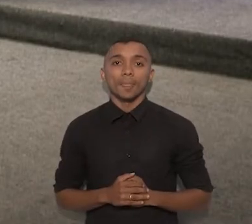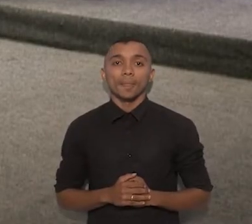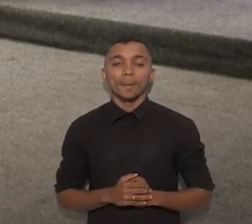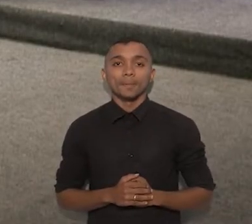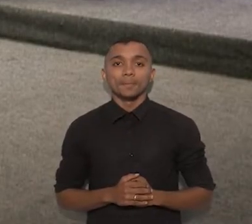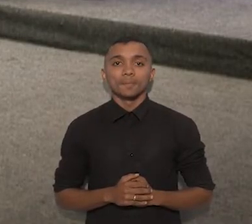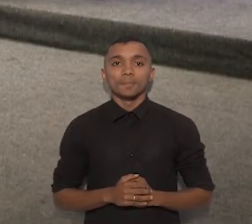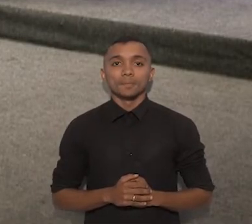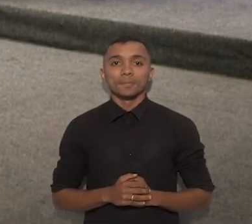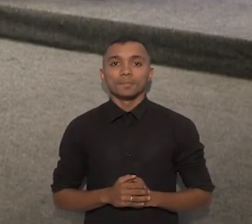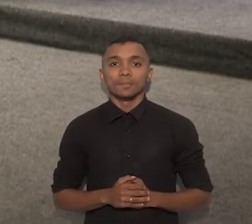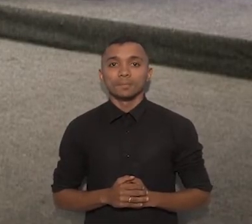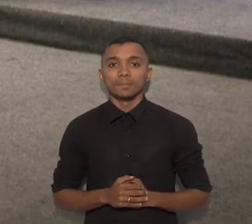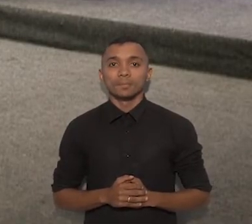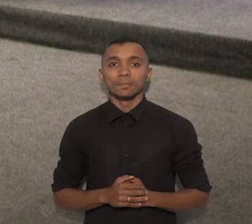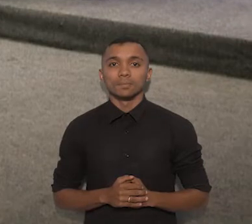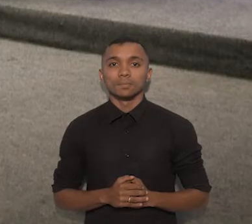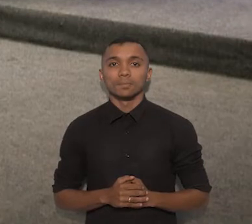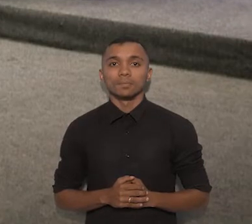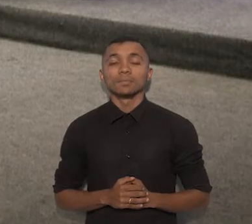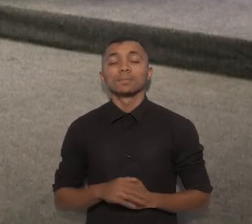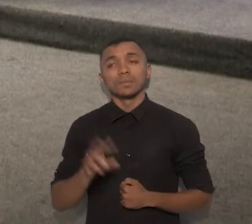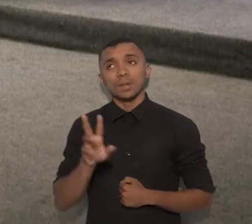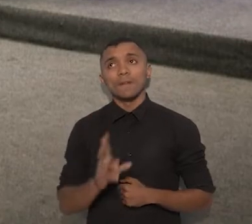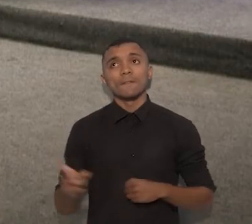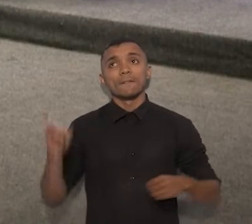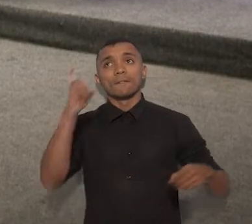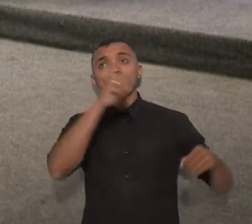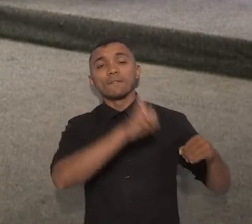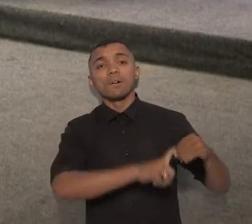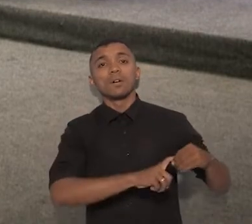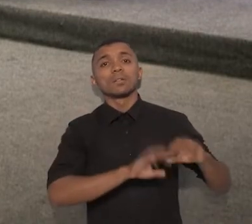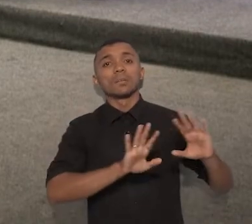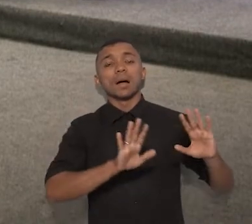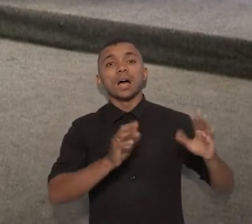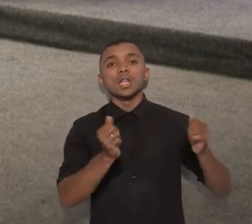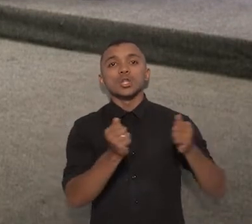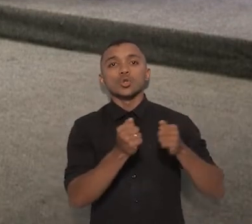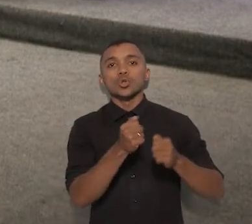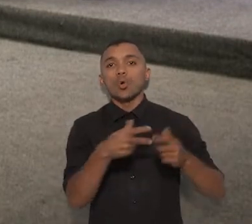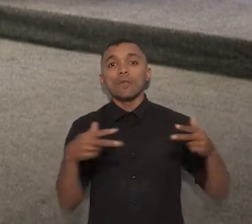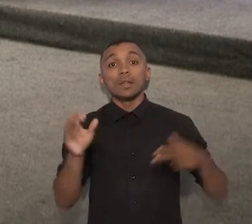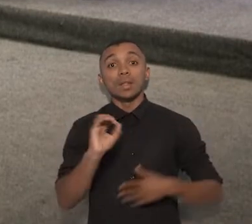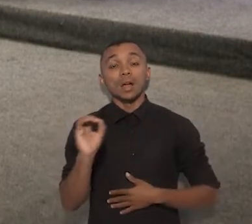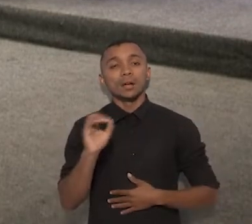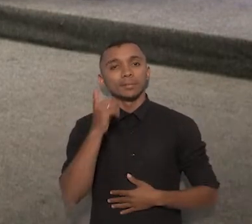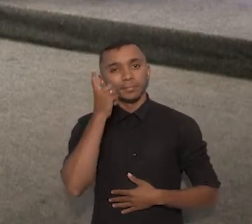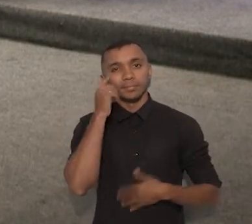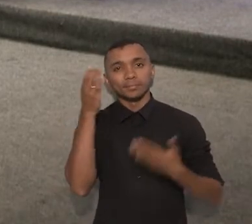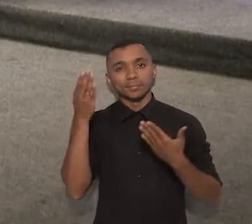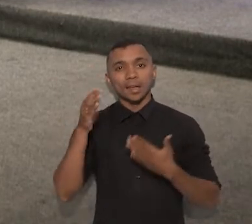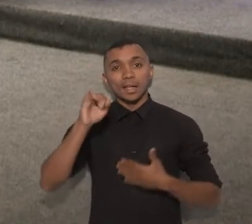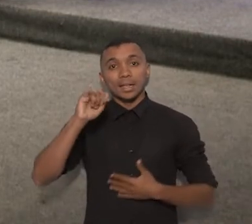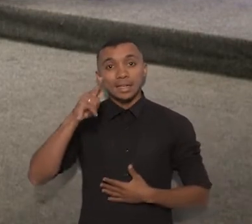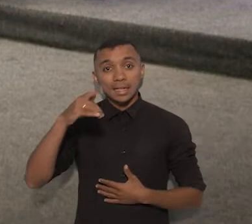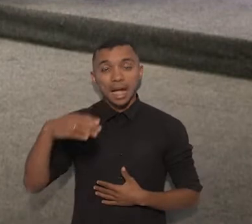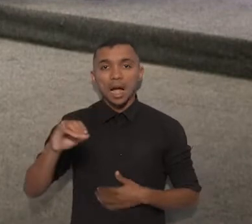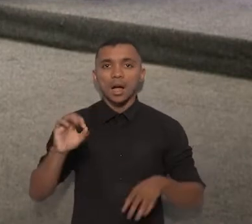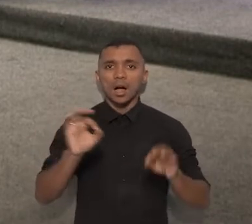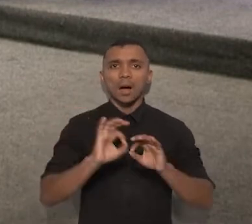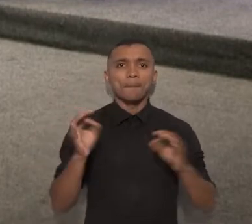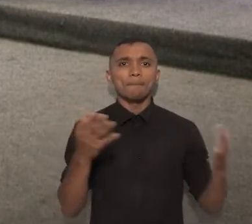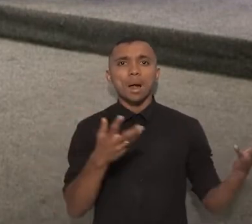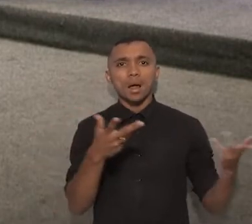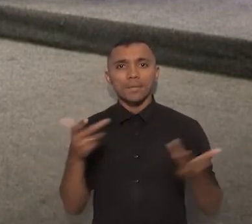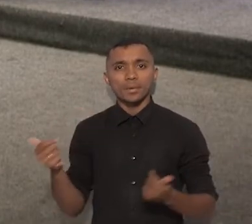voltar. É, porque ele não tem. Volta, pode até voltar, mas não com aquela mesma precisão. Porque o Pikachu ele era incrível. Por isso que ele era